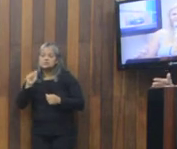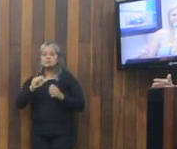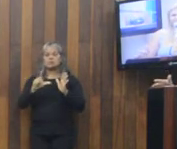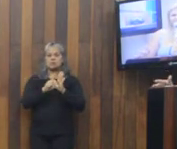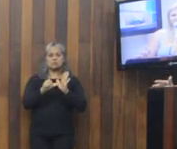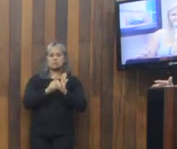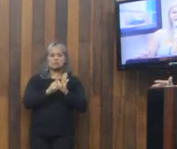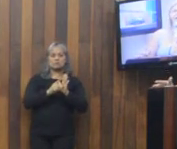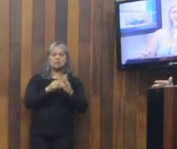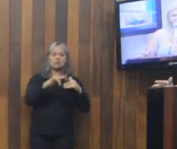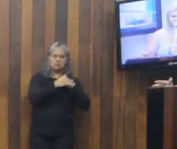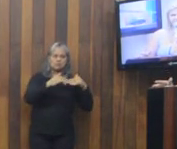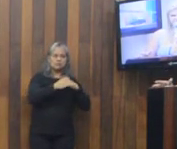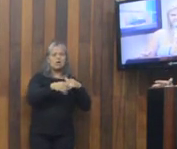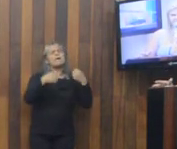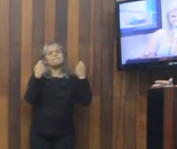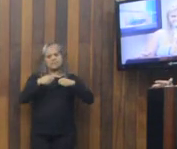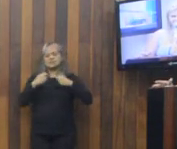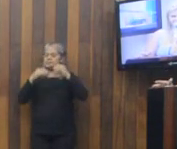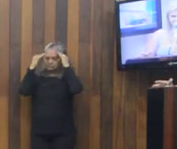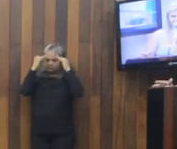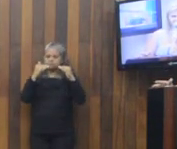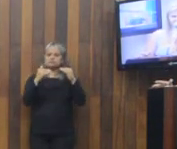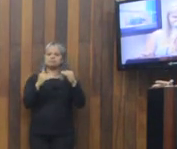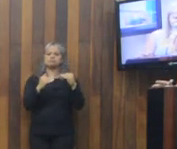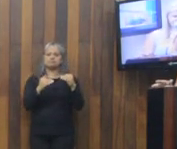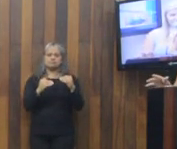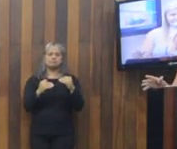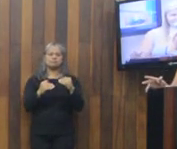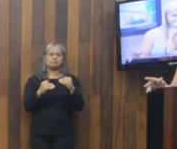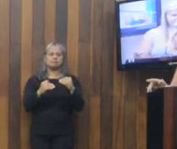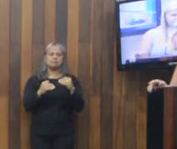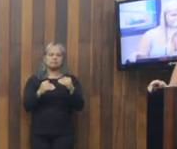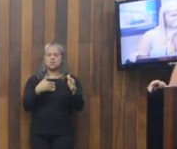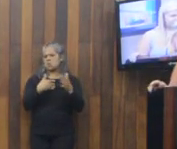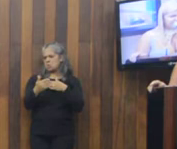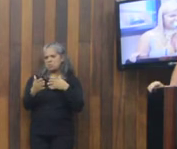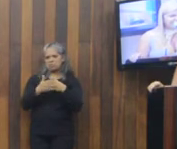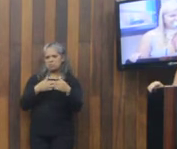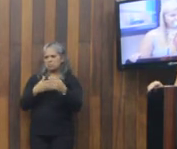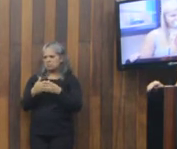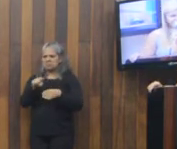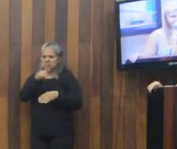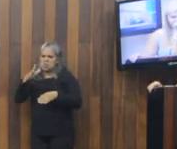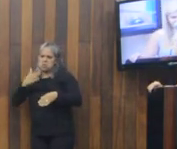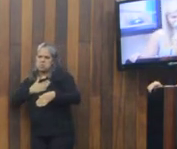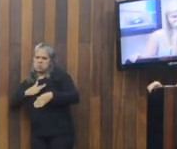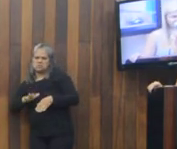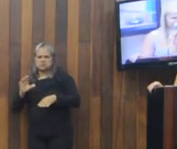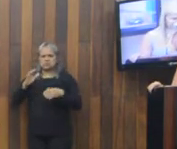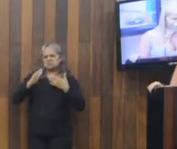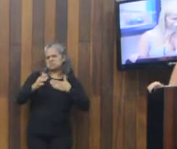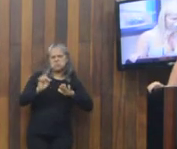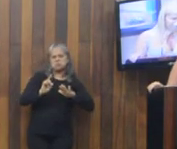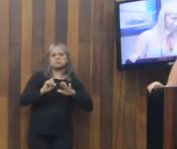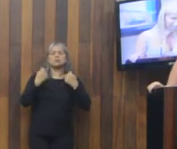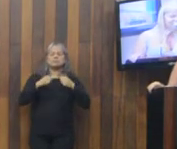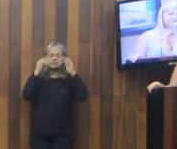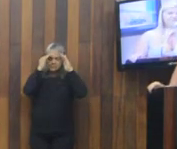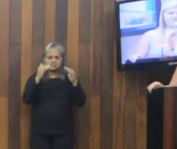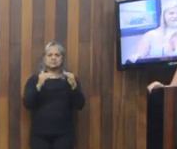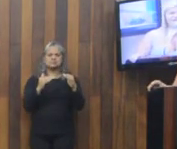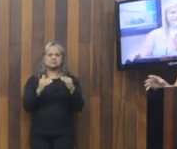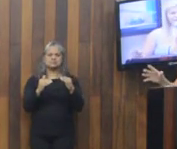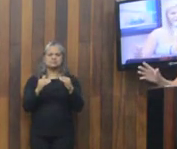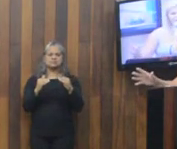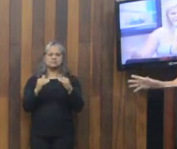de uma cidade, ela tem que ser respeitada. Tá? Independente de gostar, o respeito ele é fundamental. Então